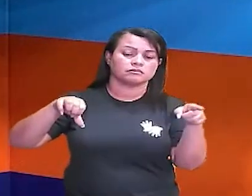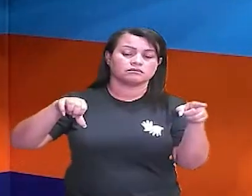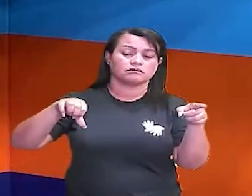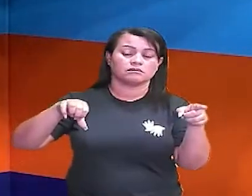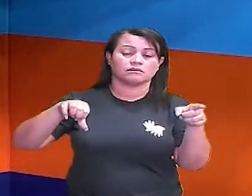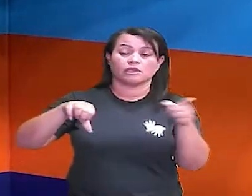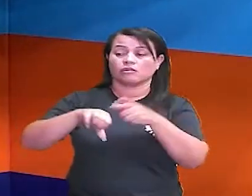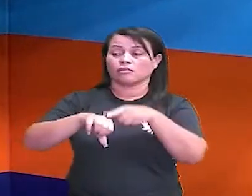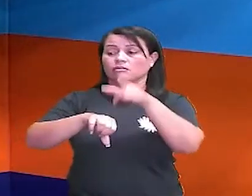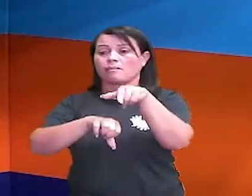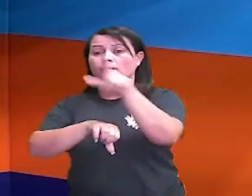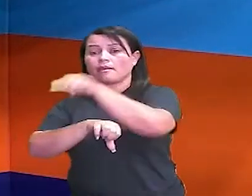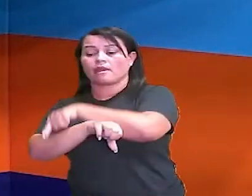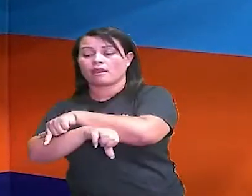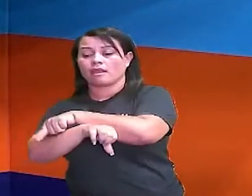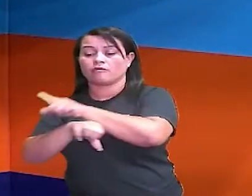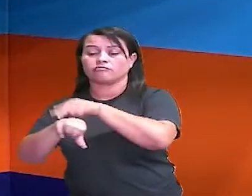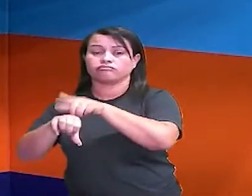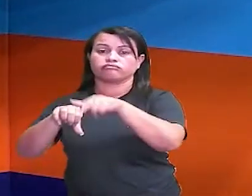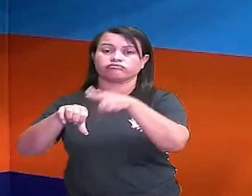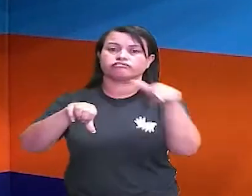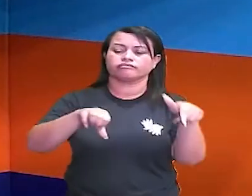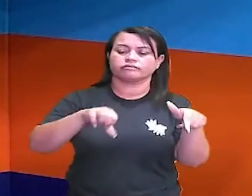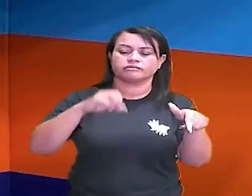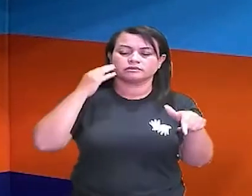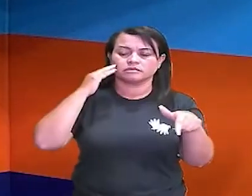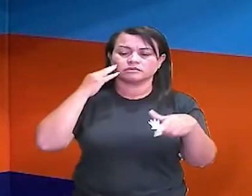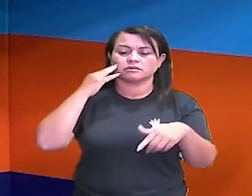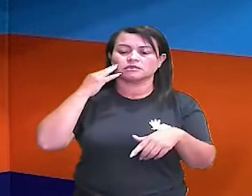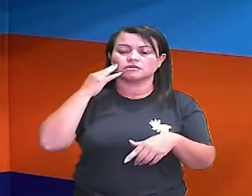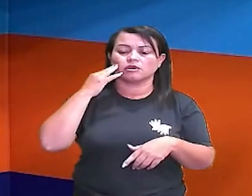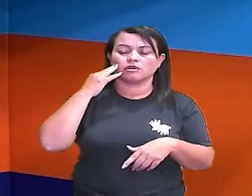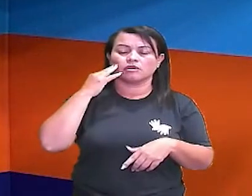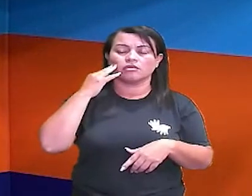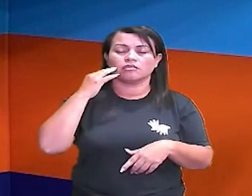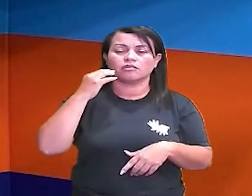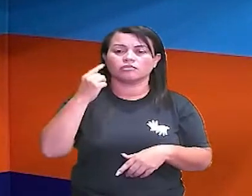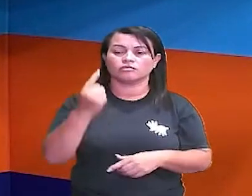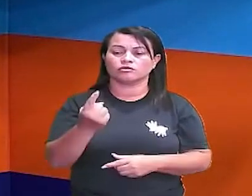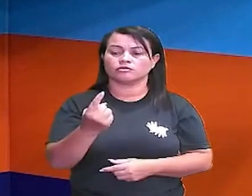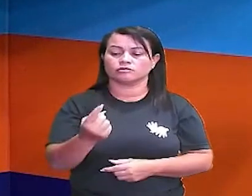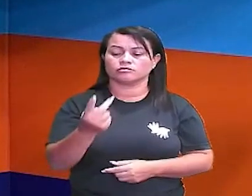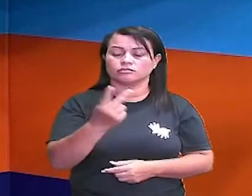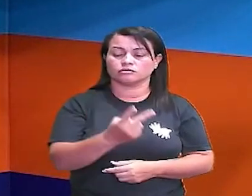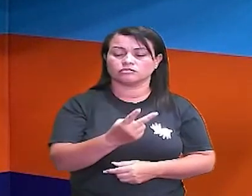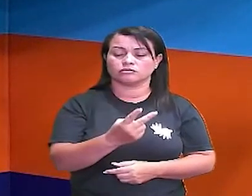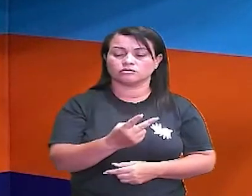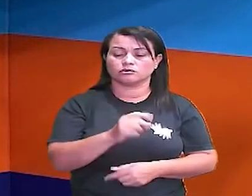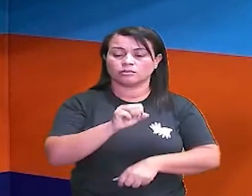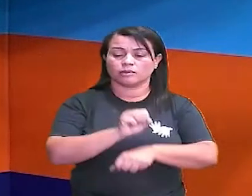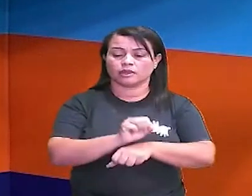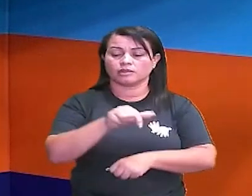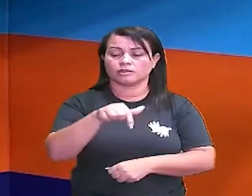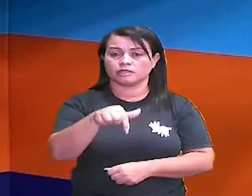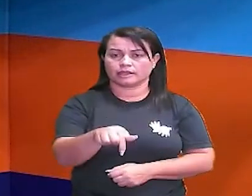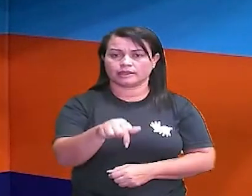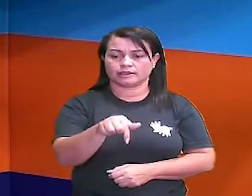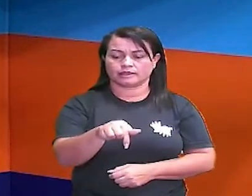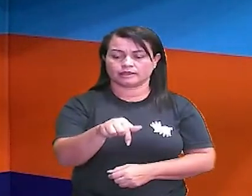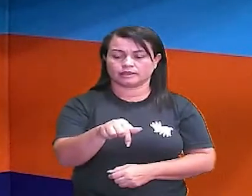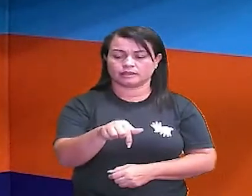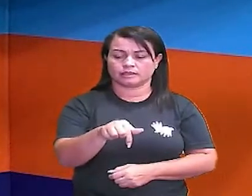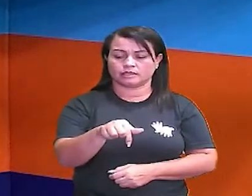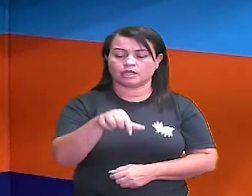vir para cá, eu tô voltando. Então eu volto 1, 2. E aí eu parei no 7.